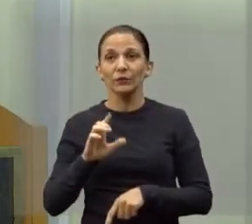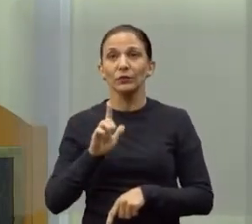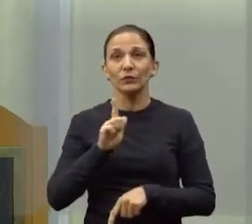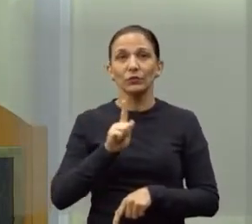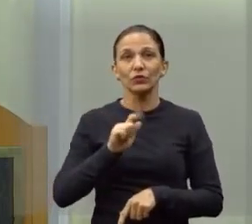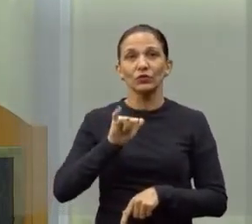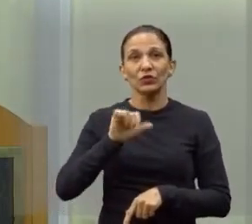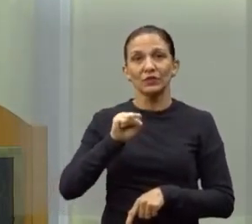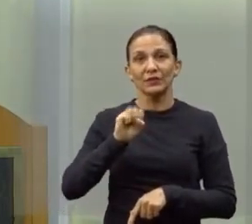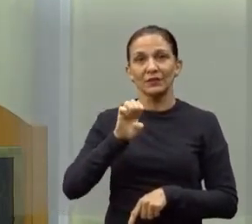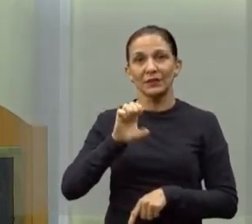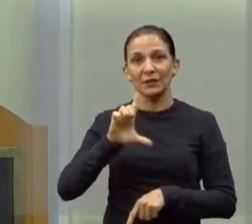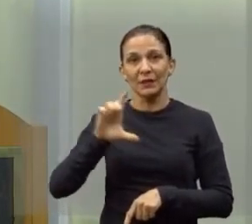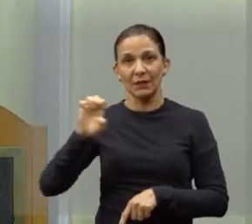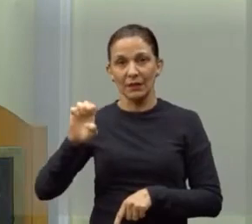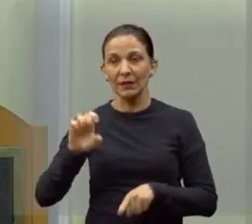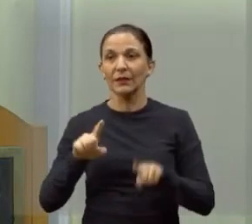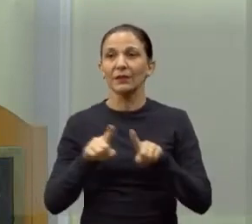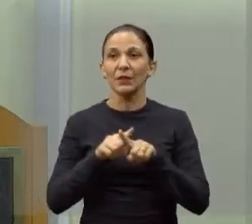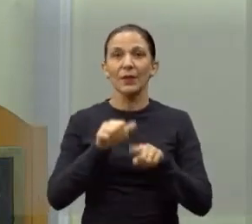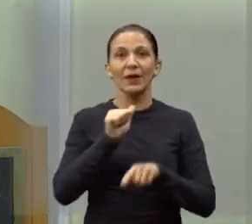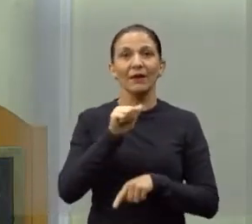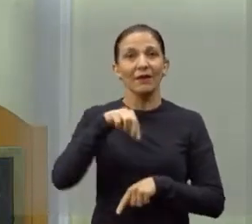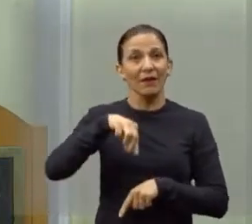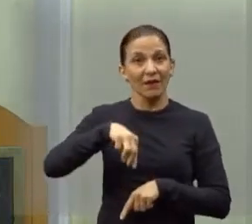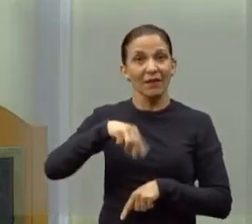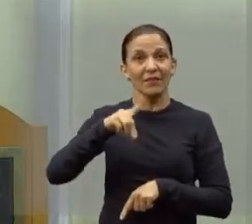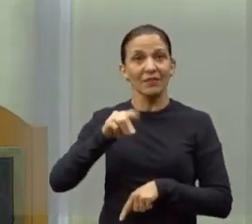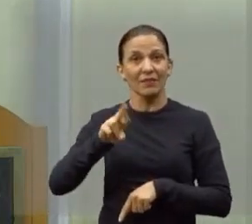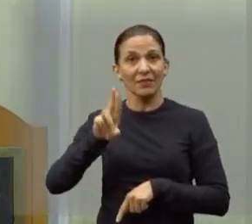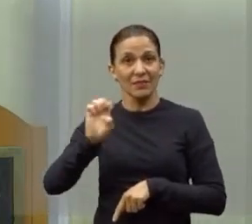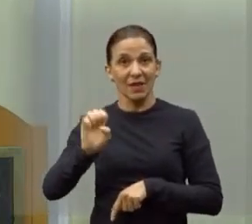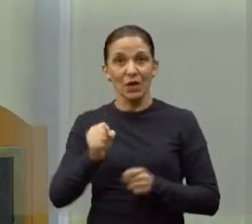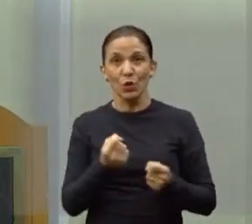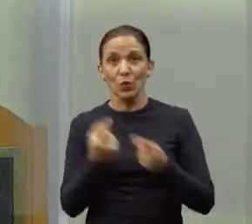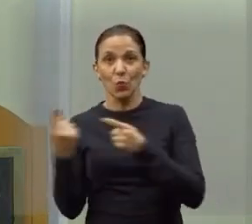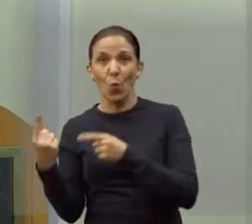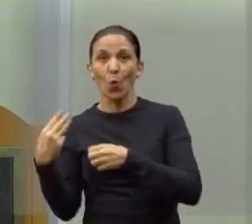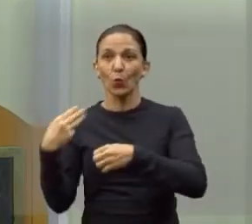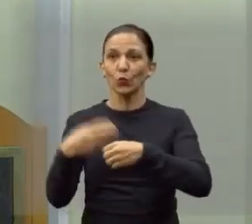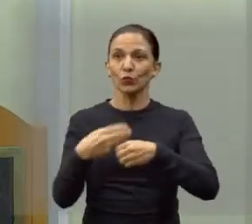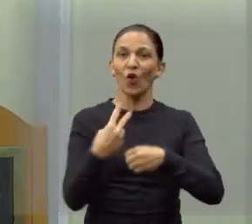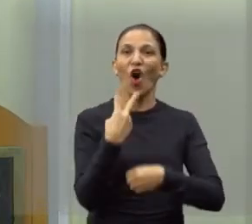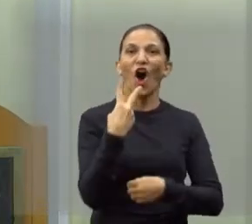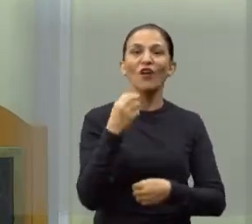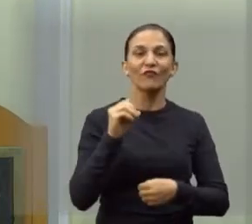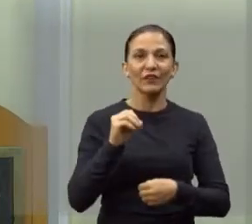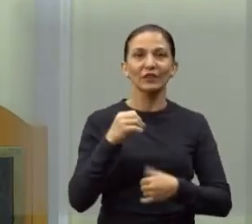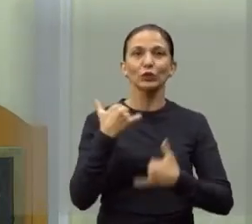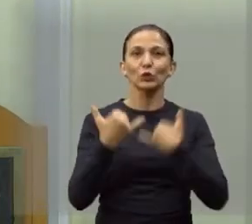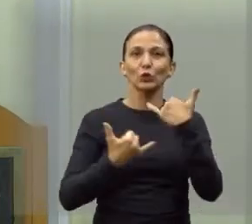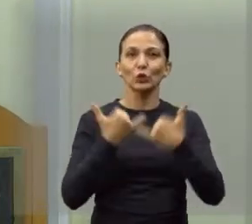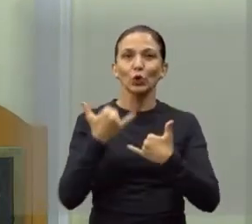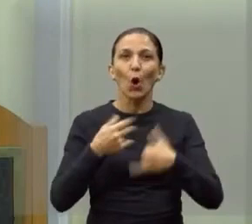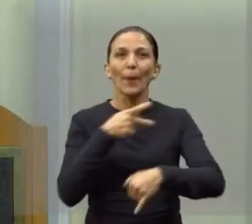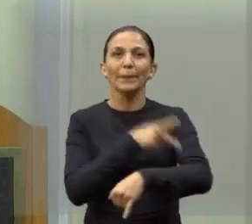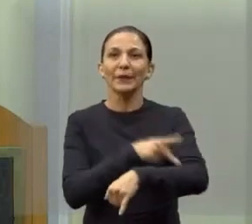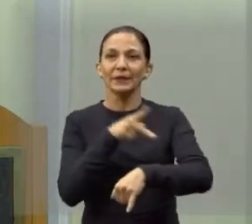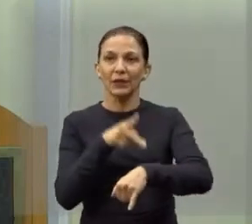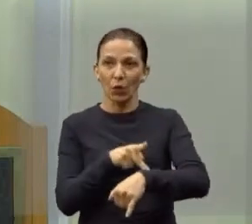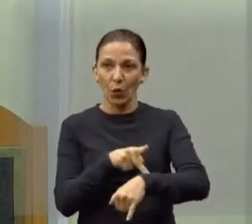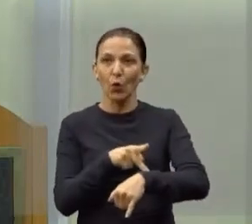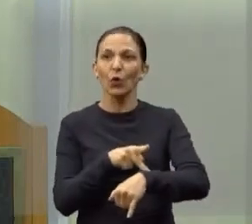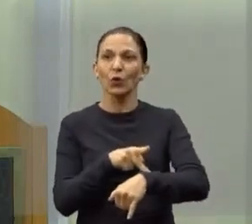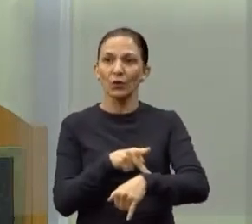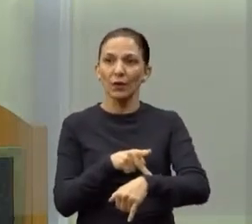Gisele Oliveira e o André Arena, doaram para o município 20 jogos pedagógicos